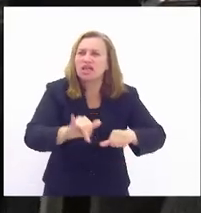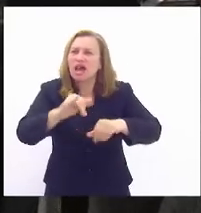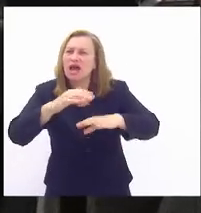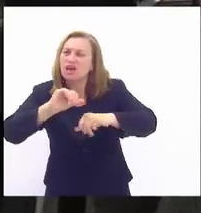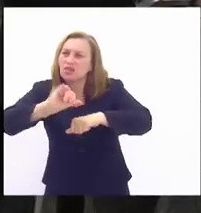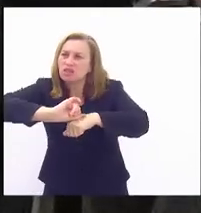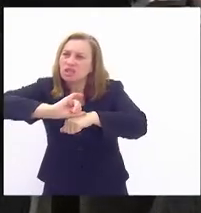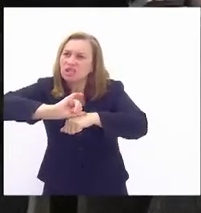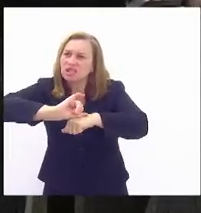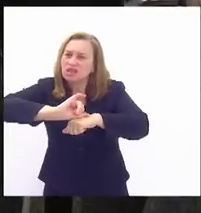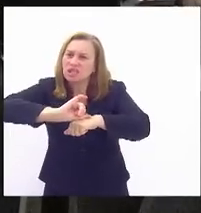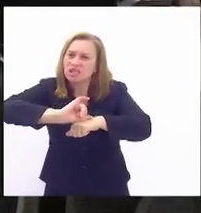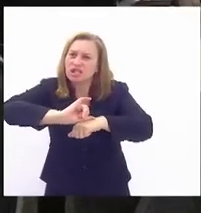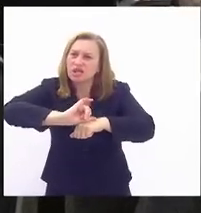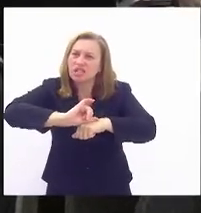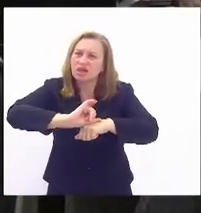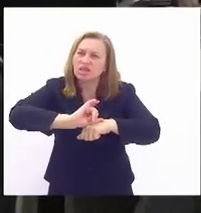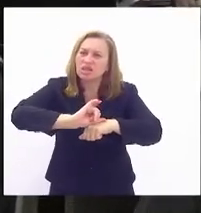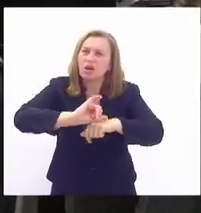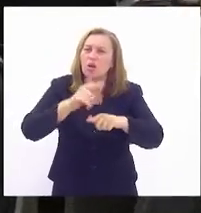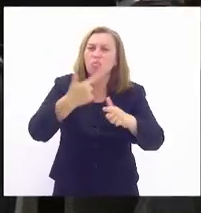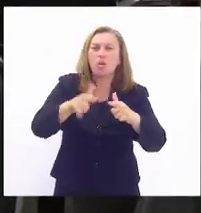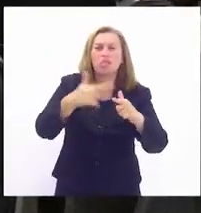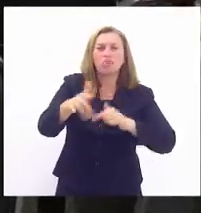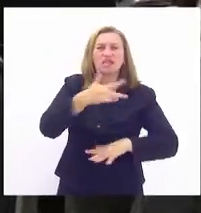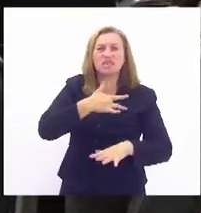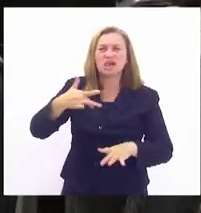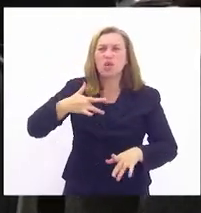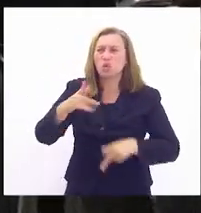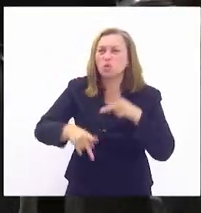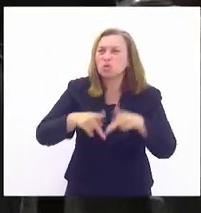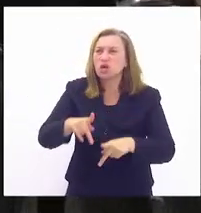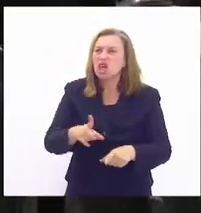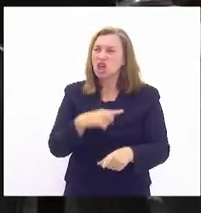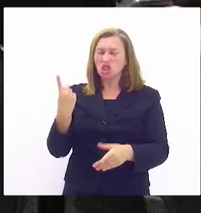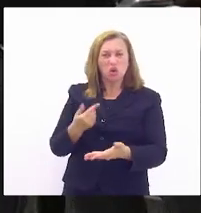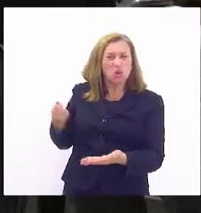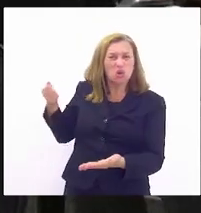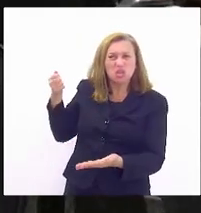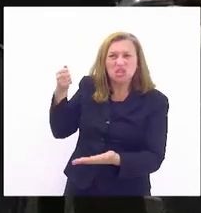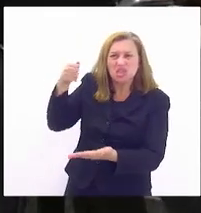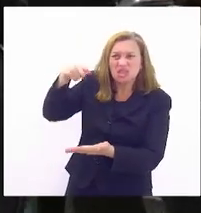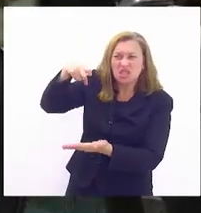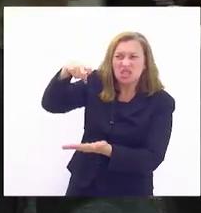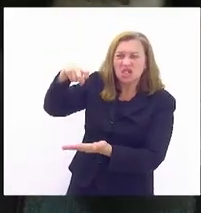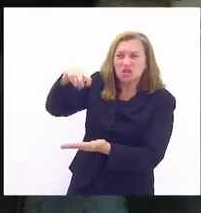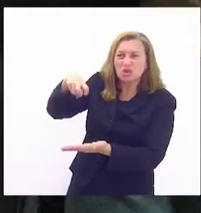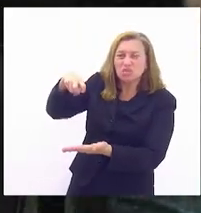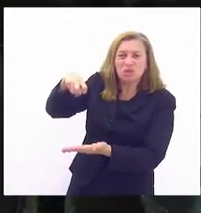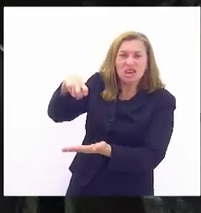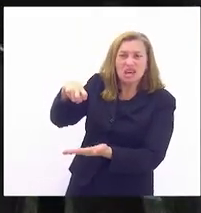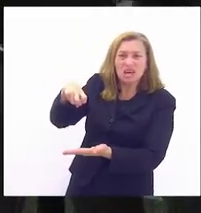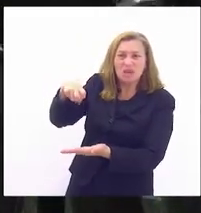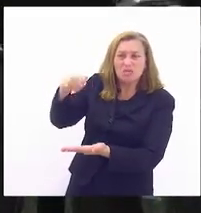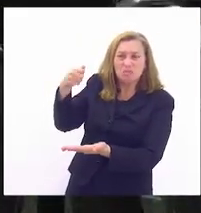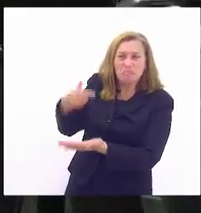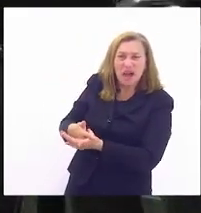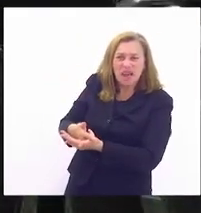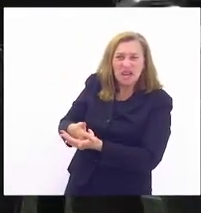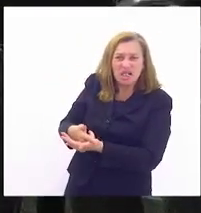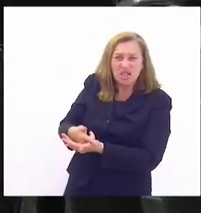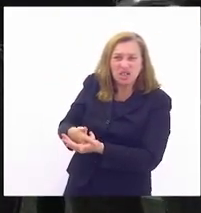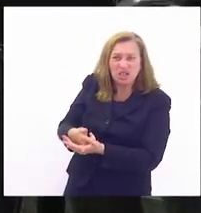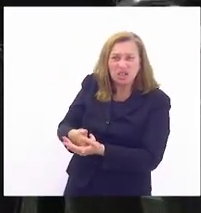tirando lucro da riqueza para o bolso dele. E nós aqui estamos pagando um preço muito alto para ter que se submeter a